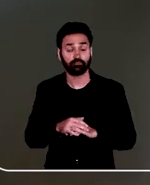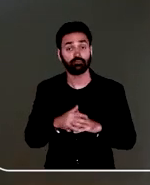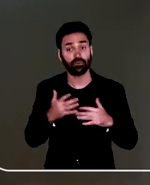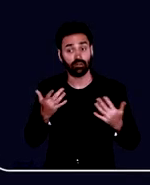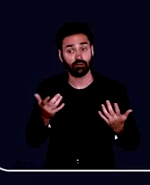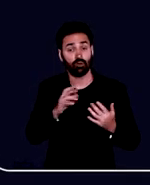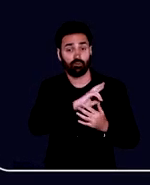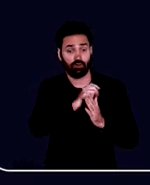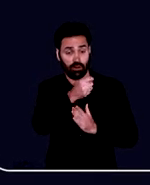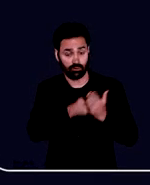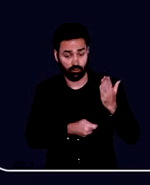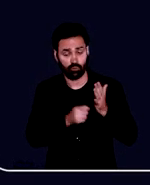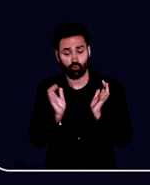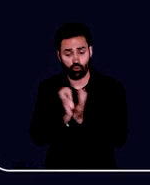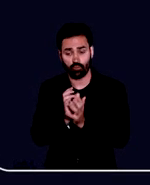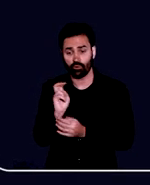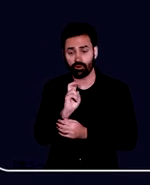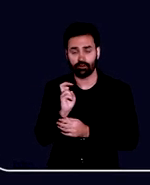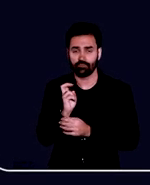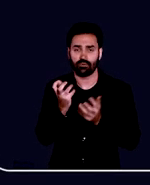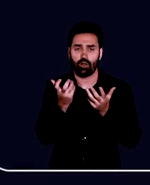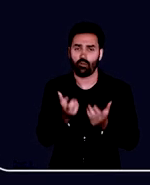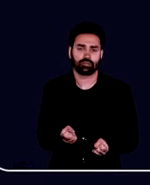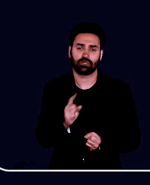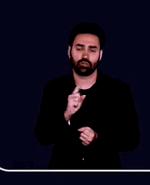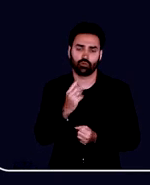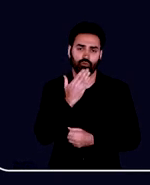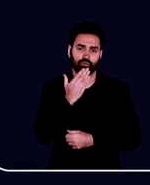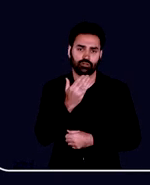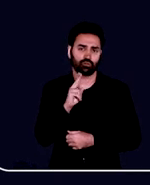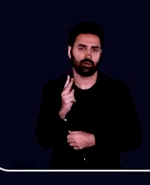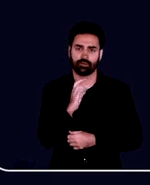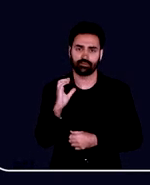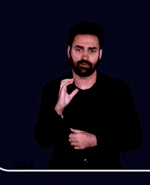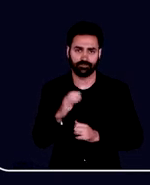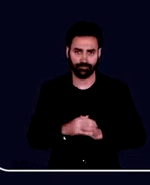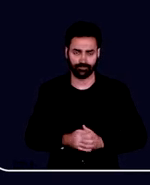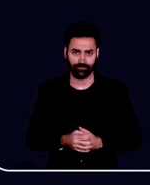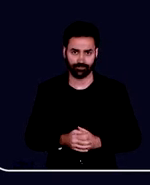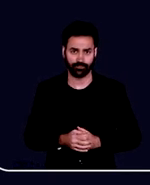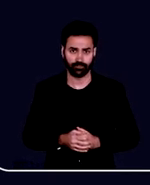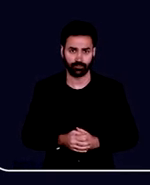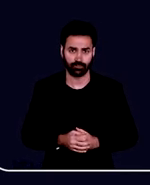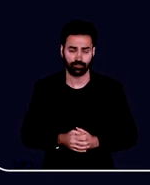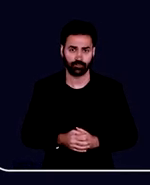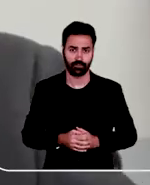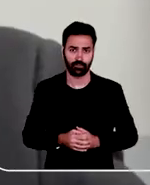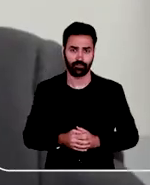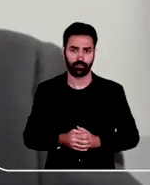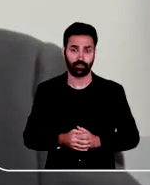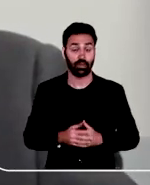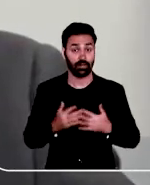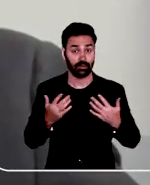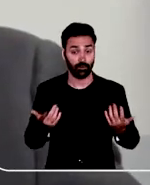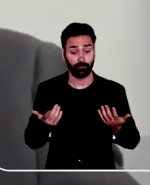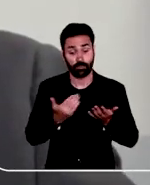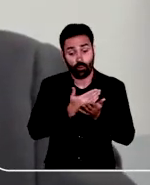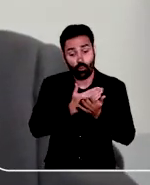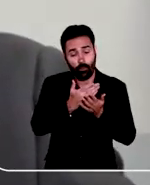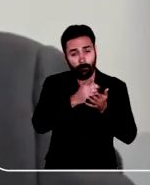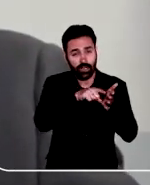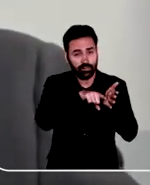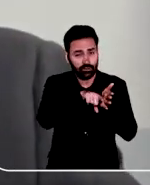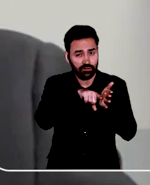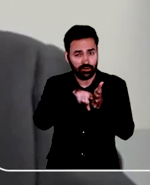de função seguindo o entendimento do relator a quinta turma negou o pedido de abes Corpus nestes casos